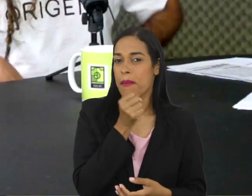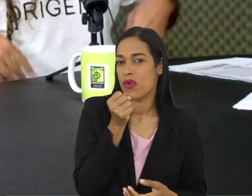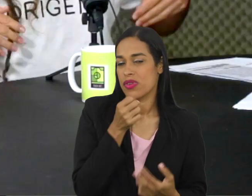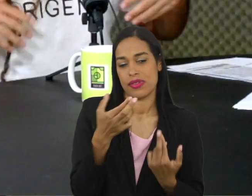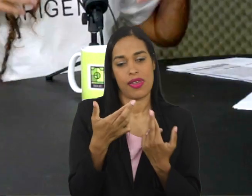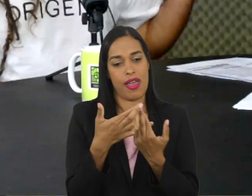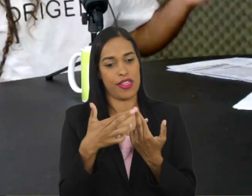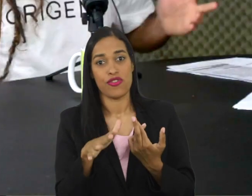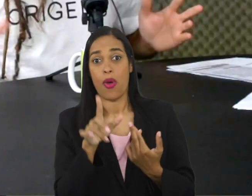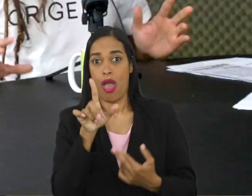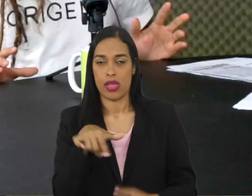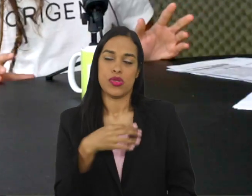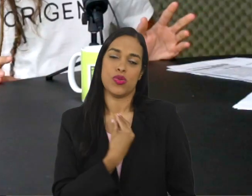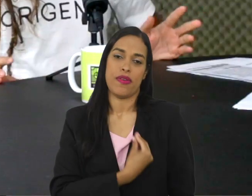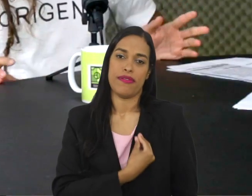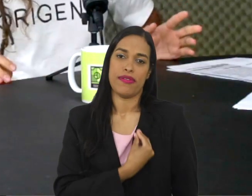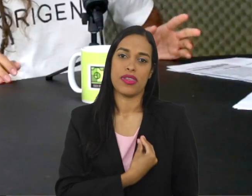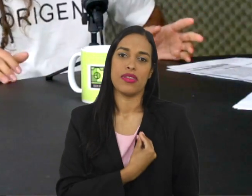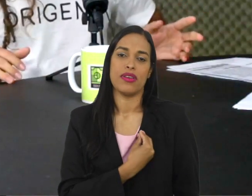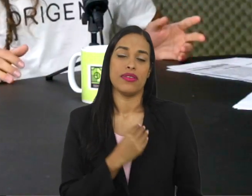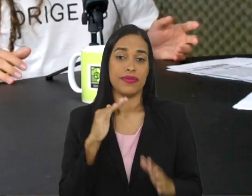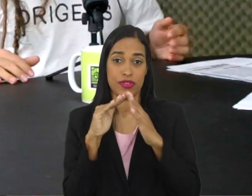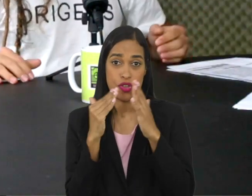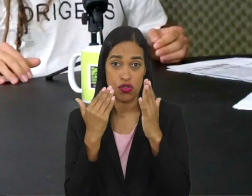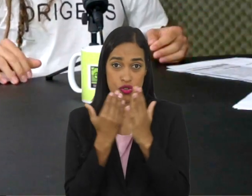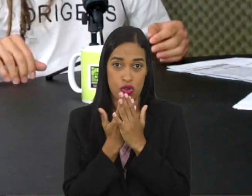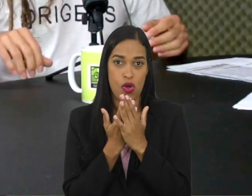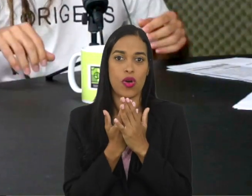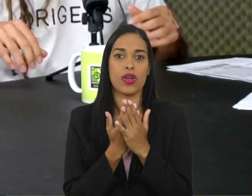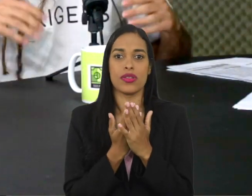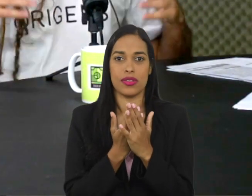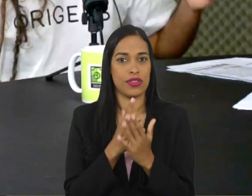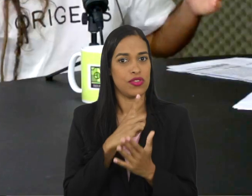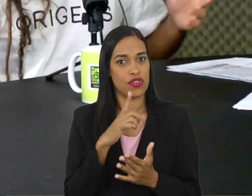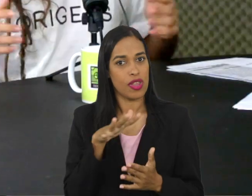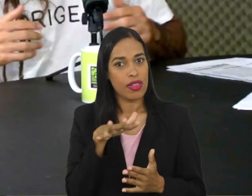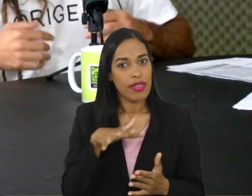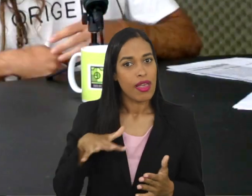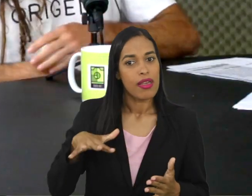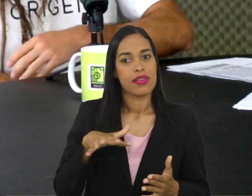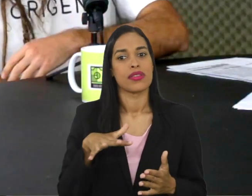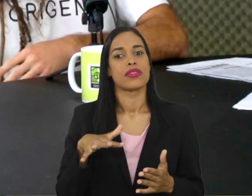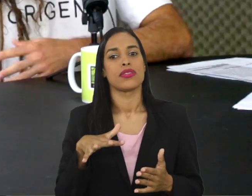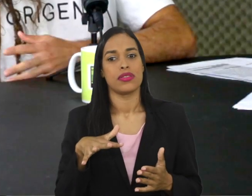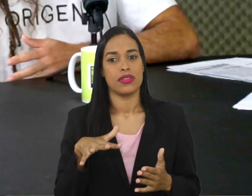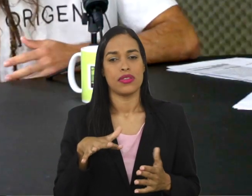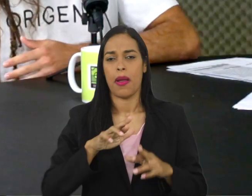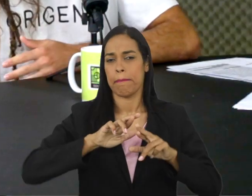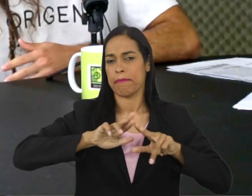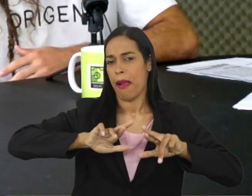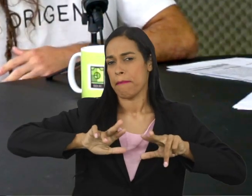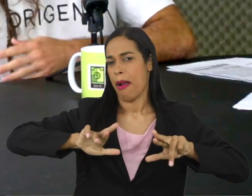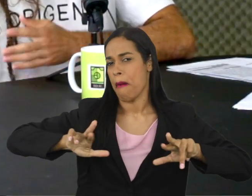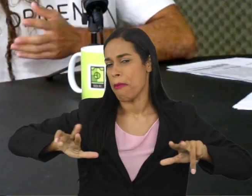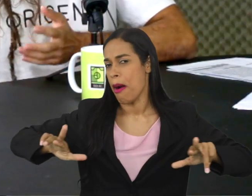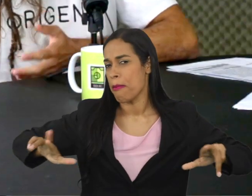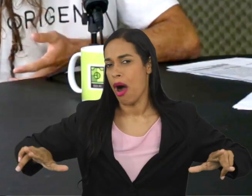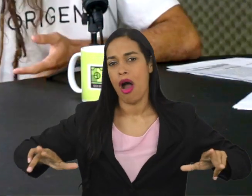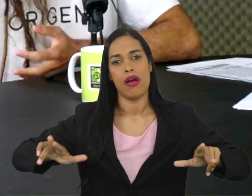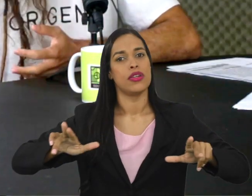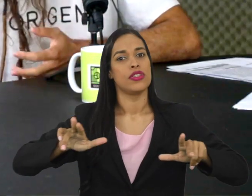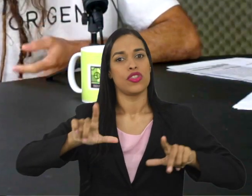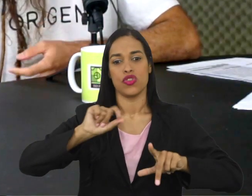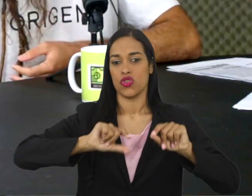a música, a religião, tudo isso faz parte da vida, né? E lá na escola nas escolas, a gente tem meninos de vários